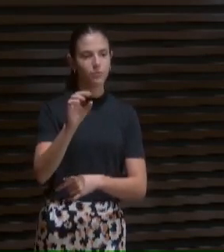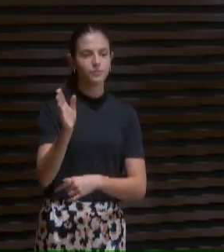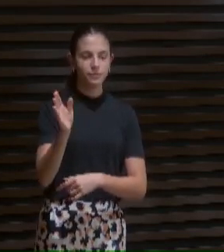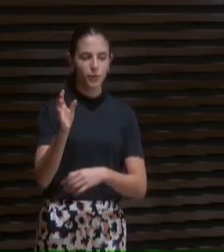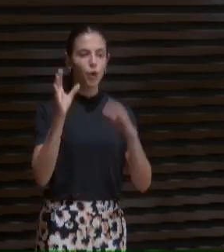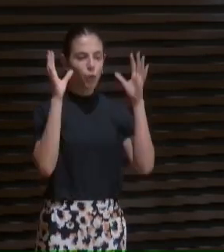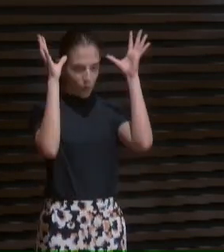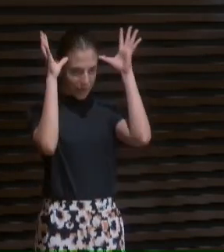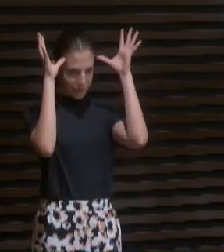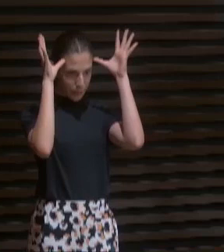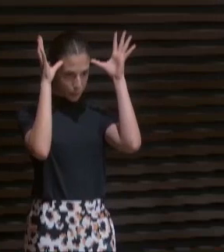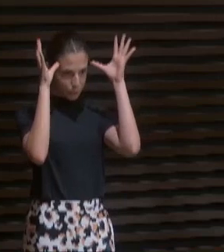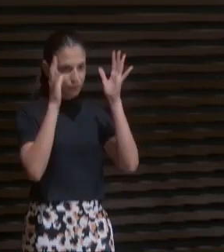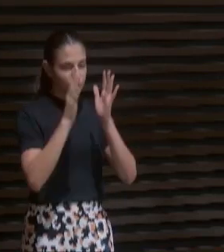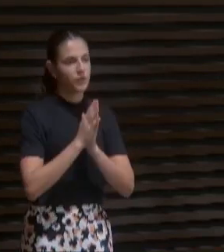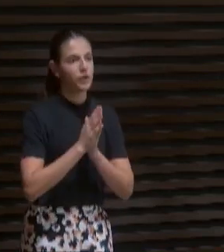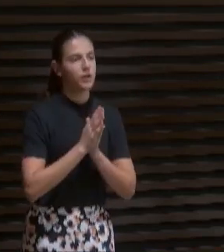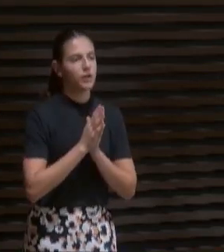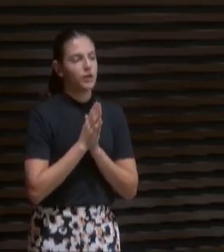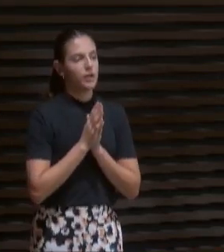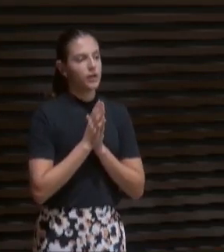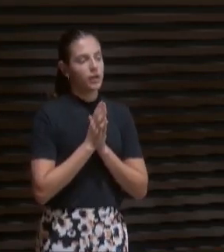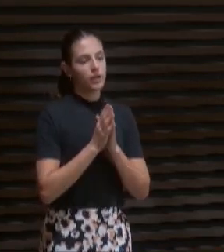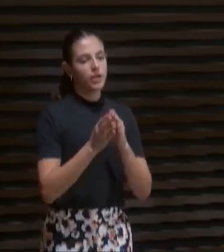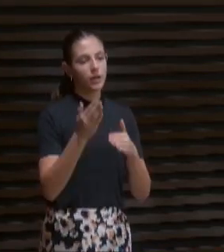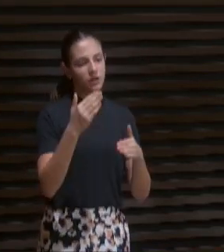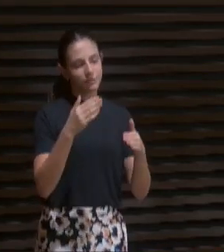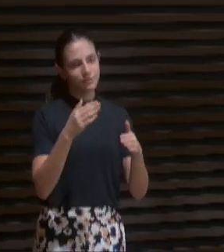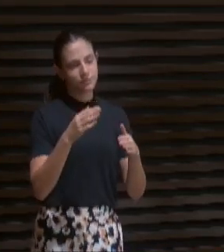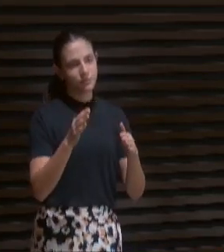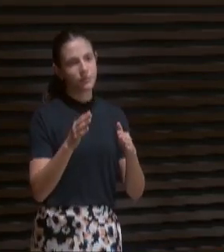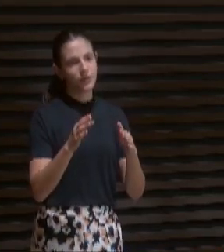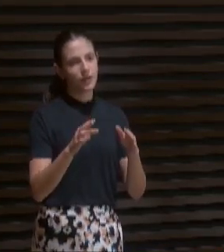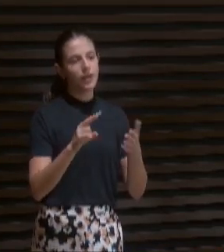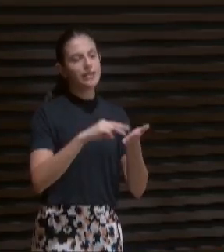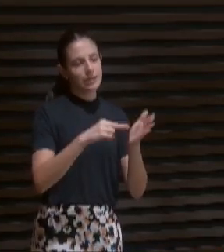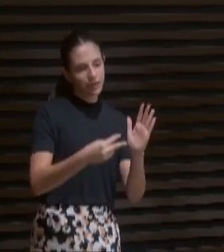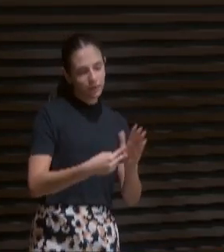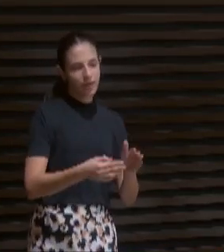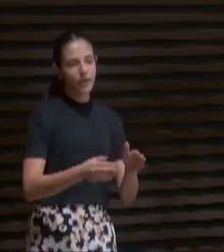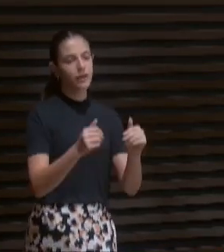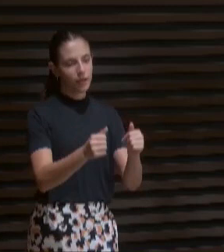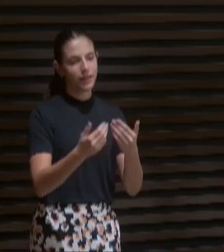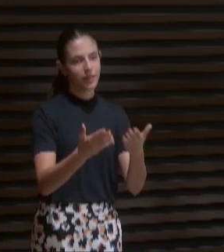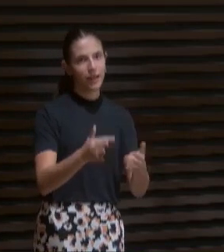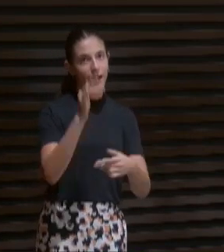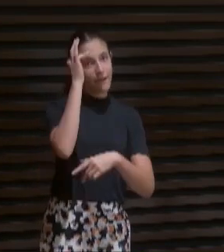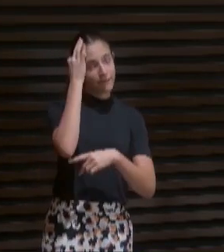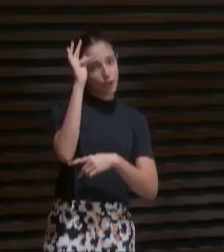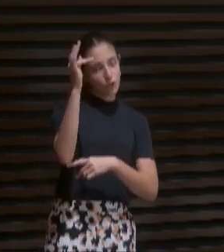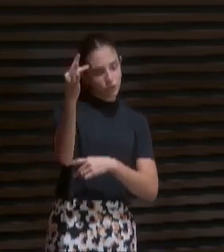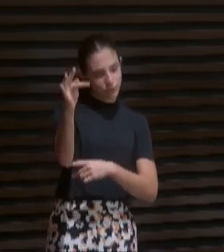Coloca certas filosofias na escola, na universidade, para capturar a mente